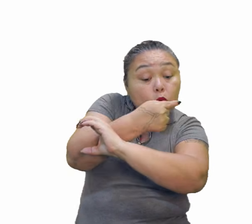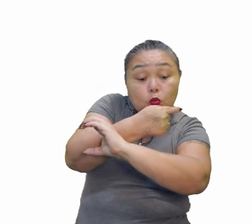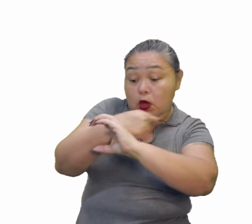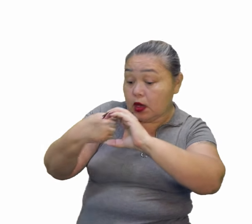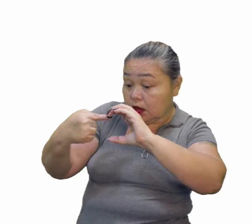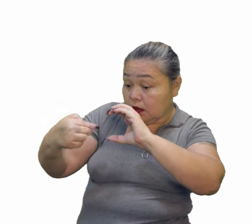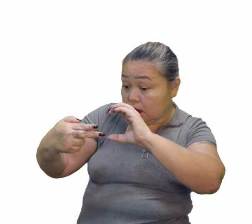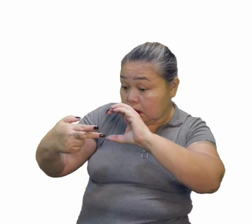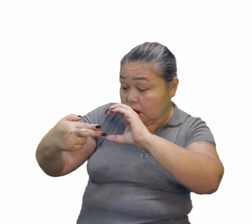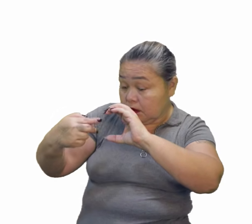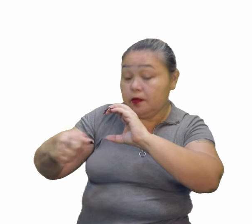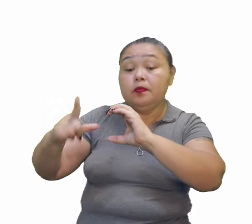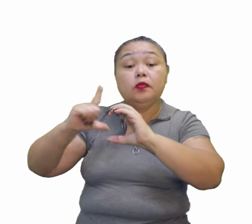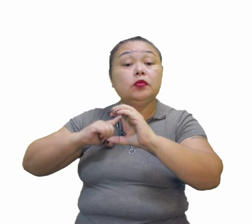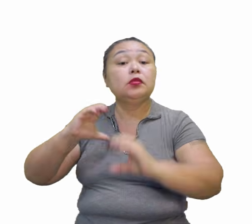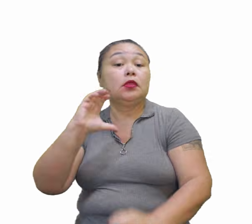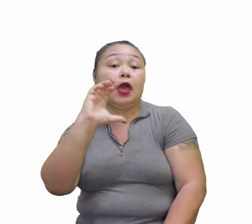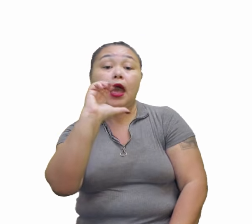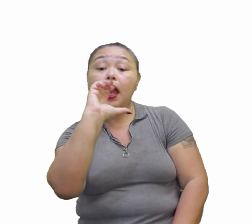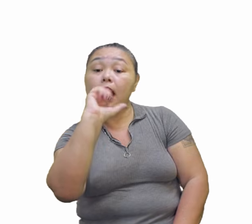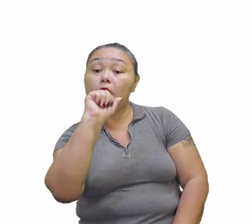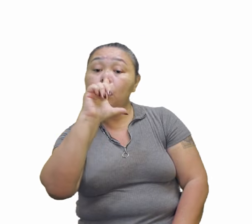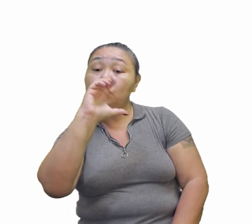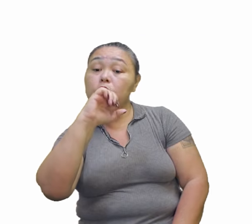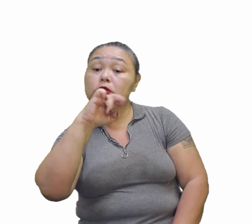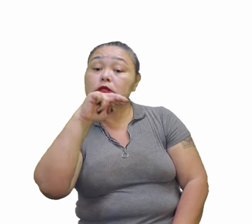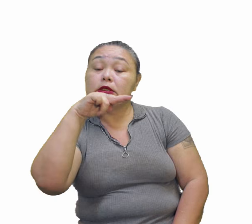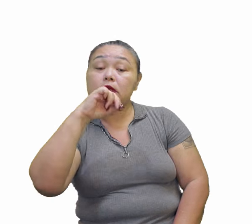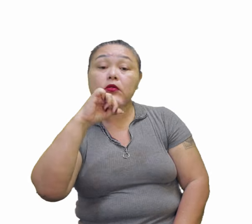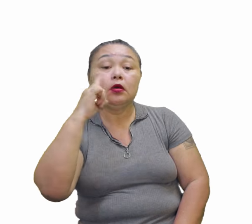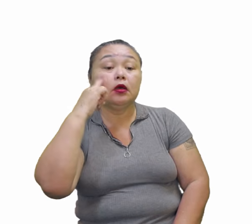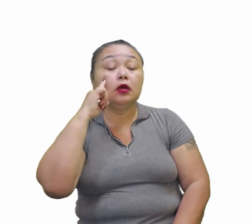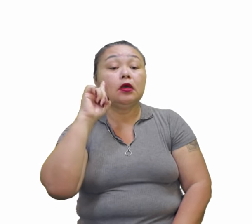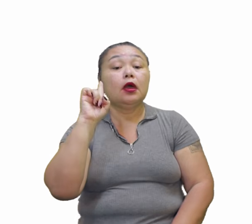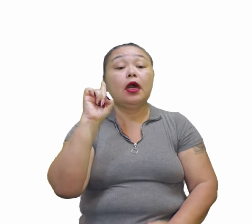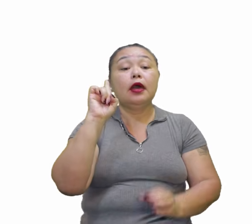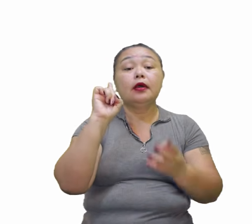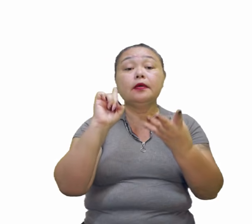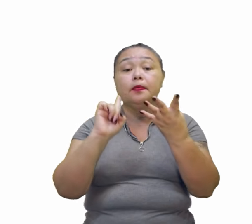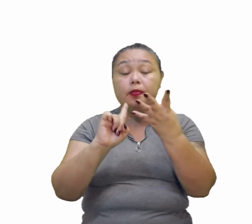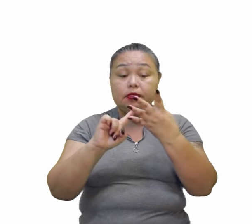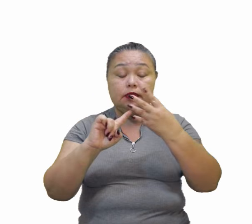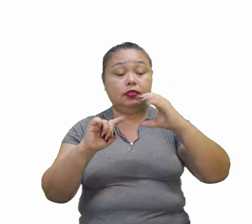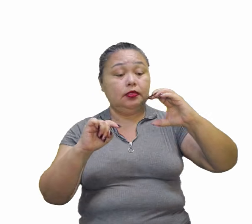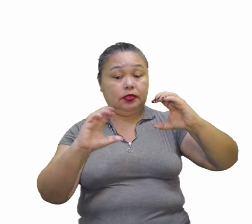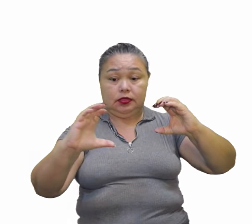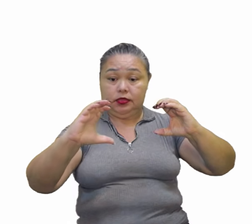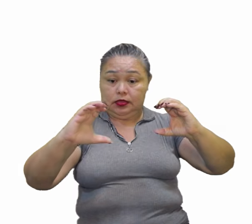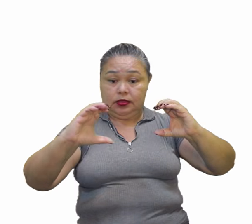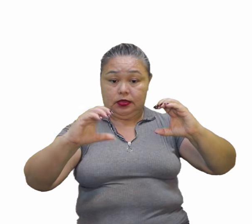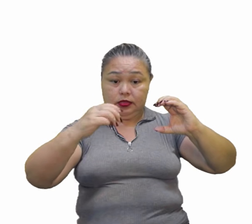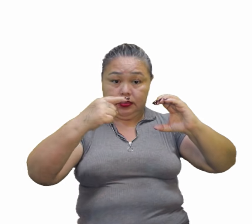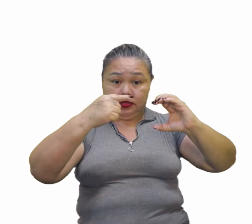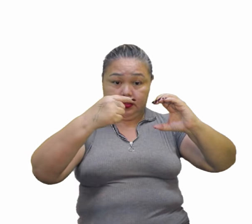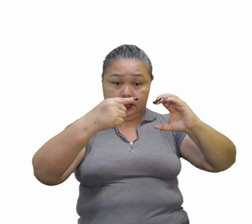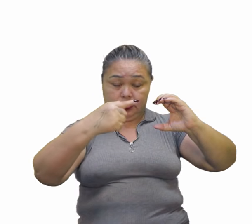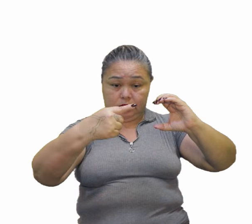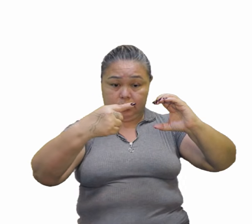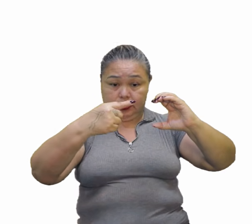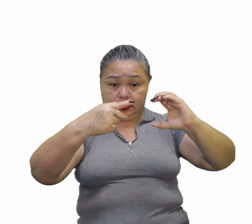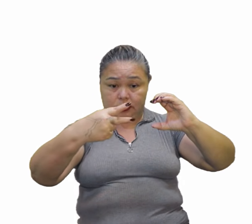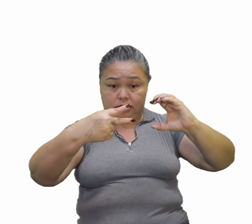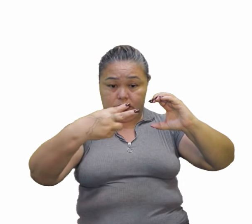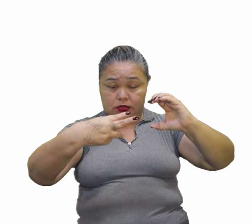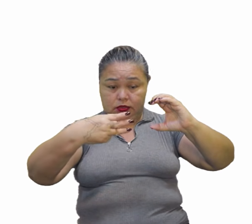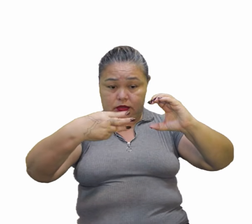alcenos quanto dos alcinos, porque a ligação tripla também tem prioridade,